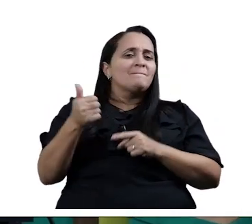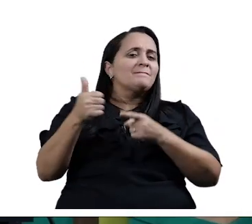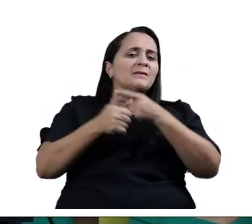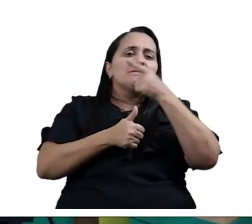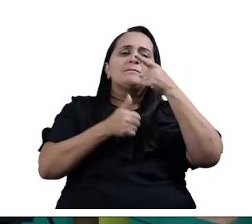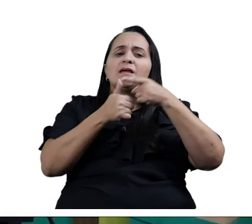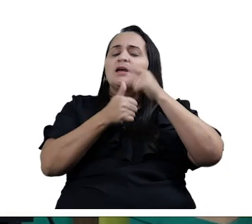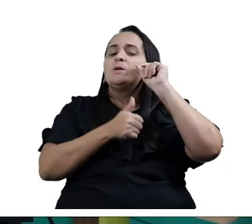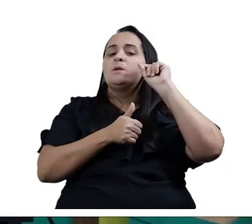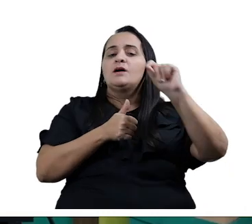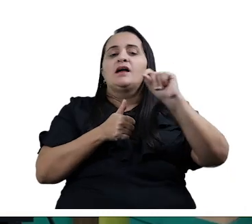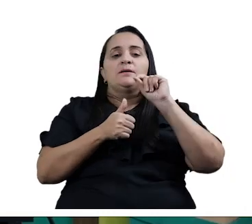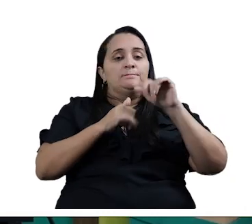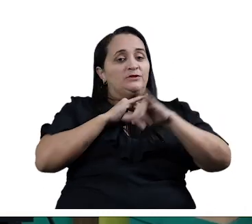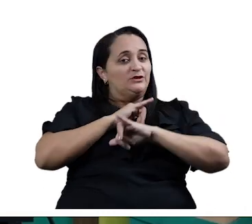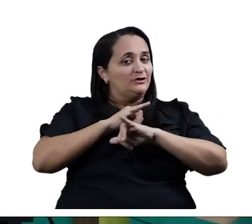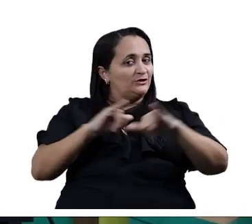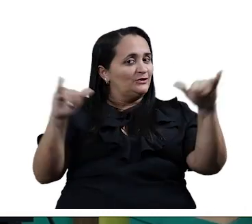gênero notícia.